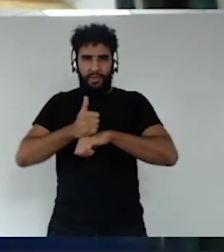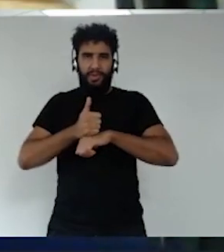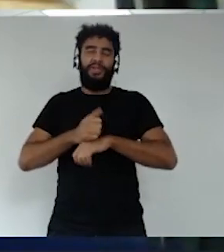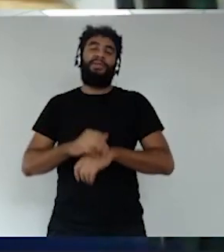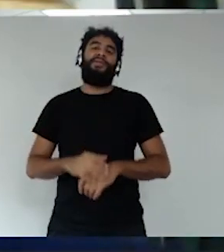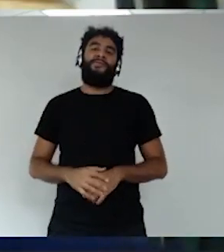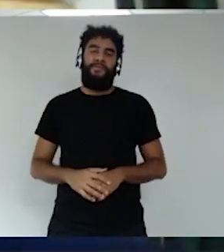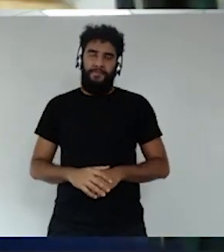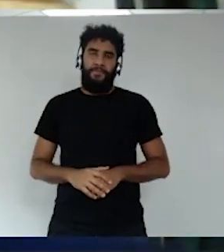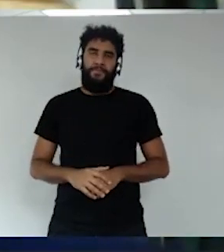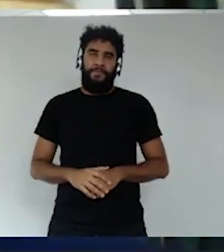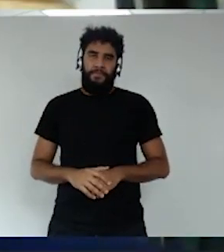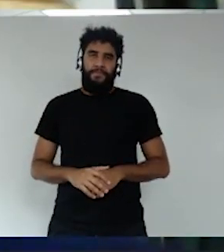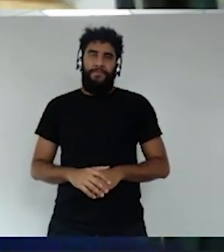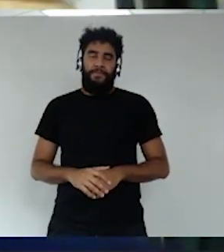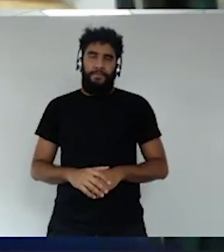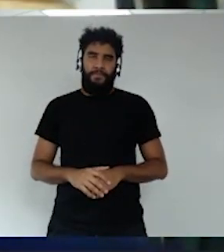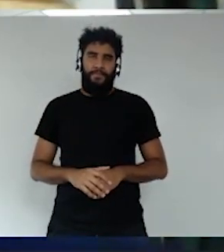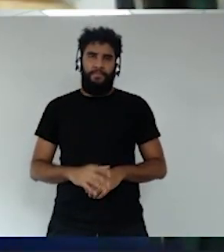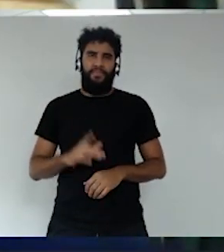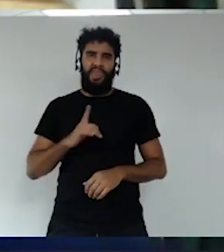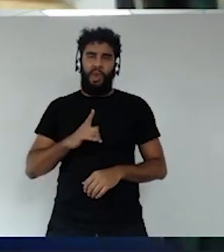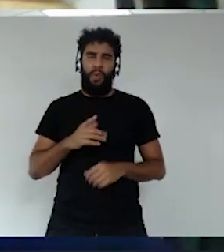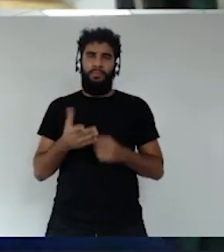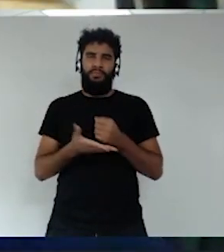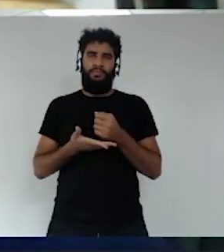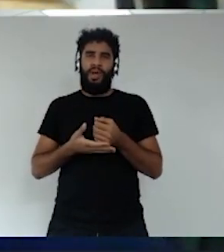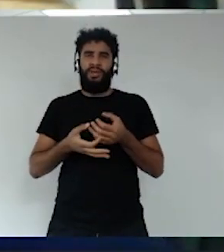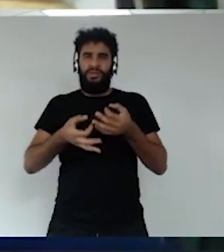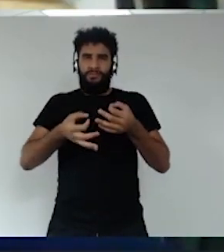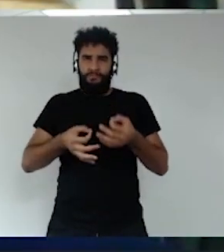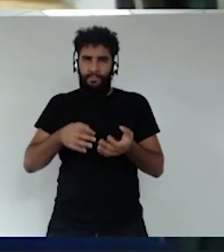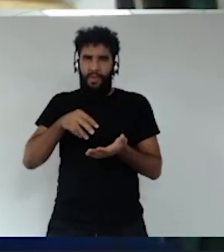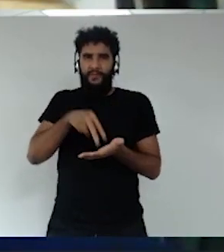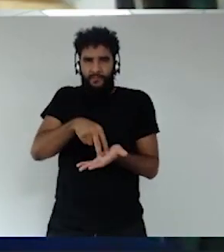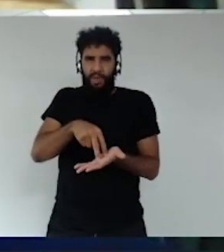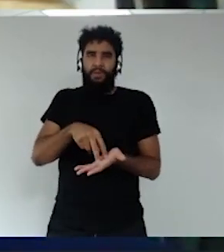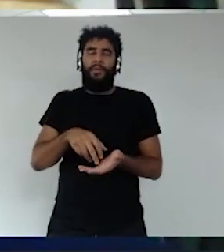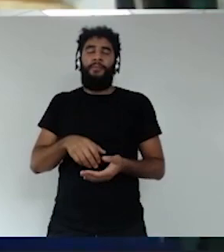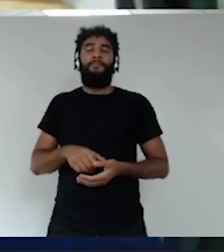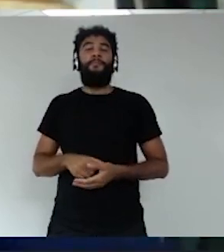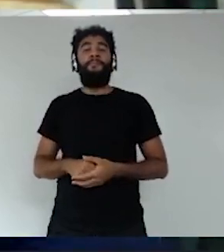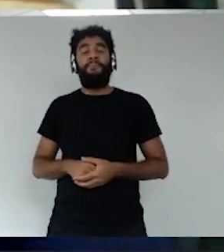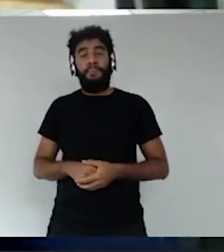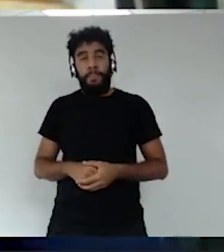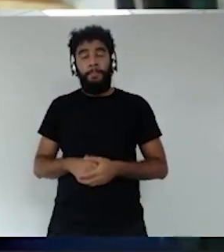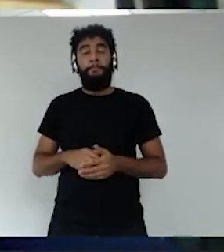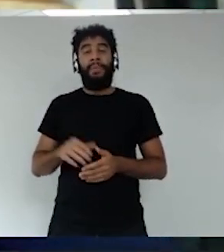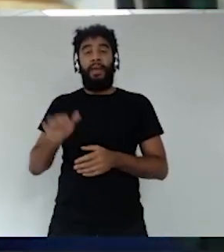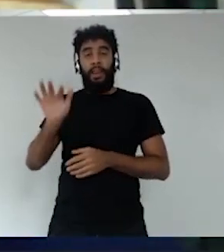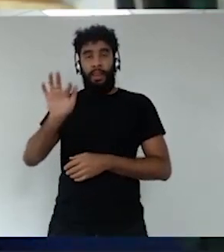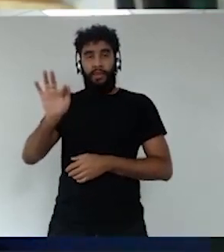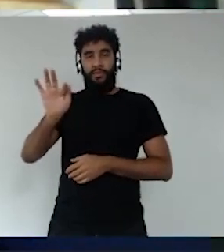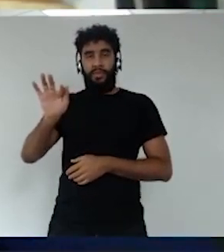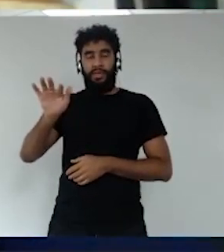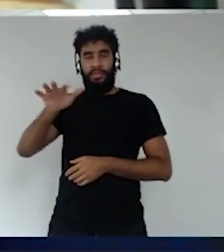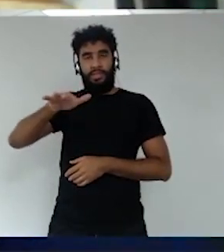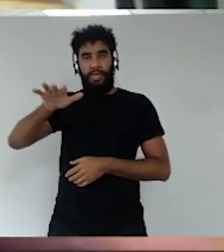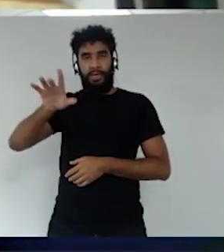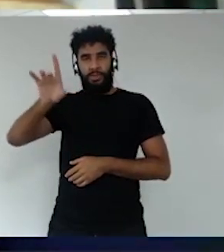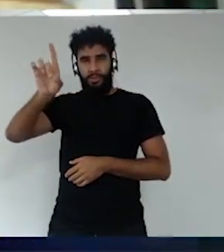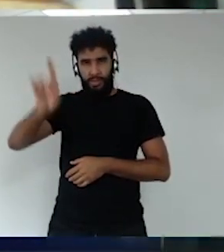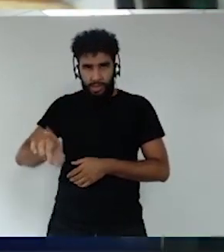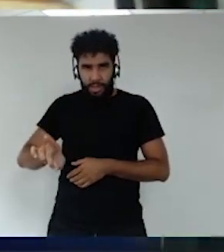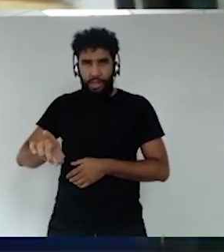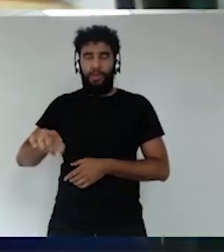desenvolver uma advocacia mais consistente. Os métodos adequados nas faculdades de direito, isso aí está